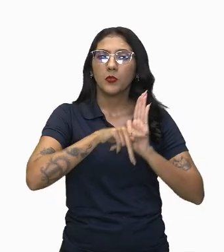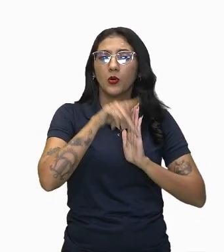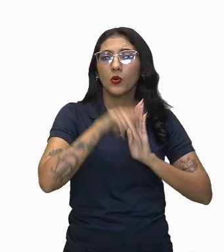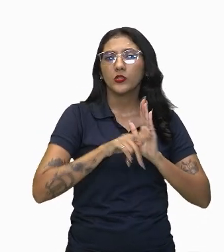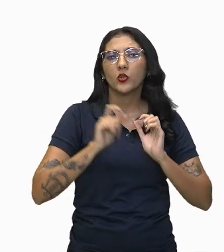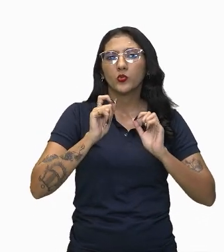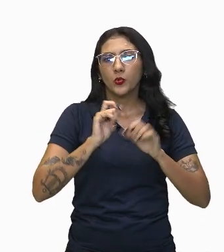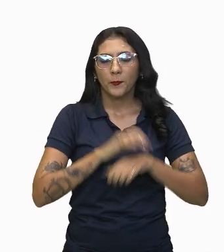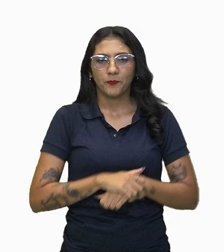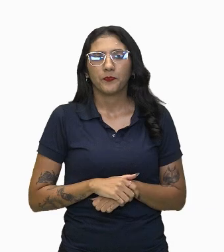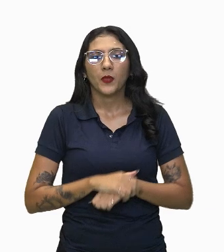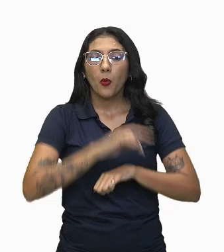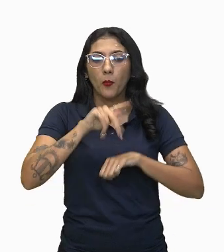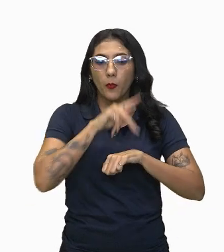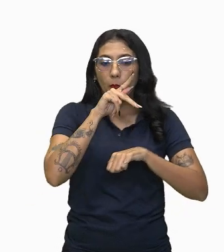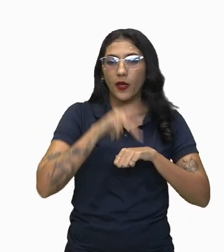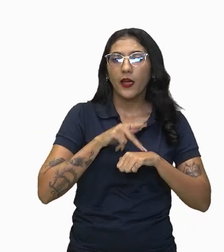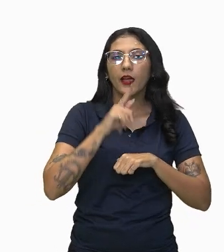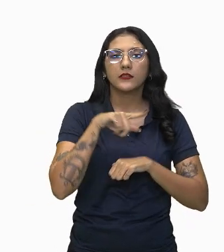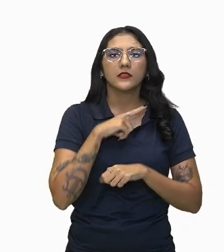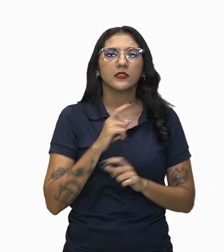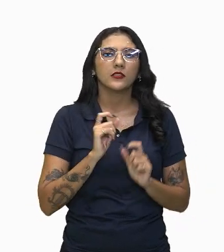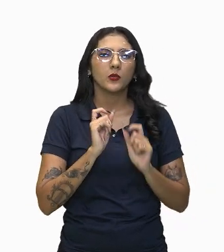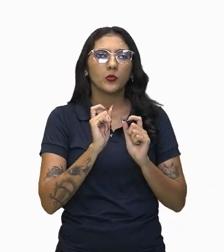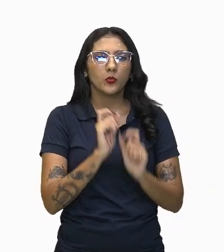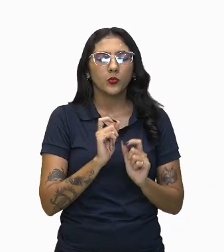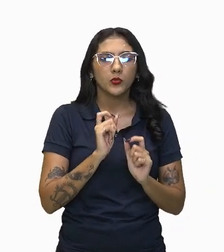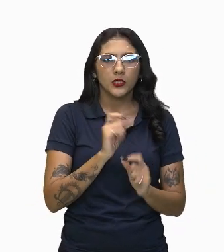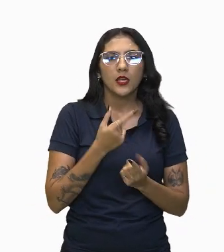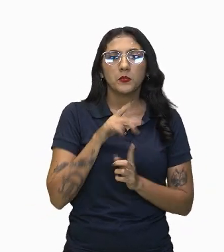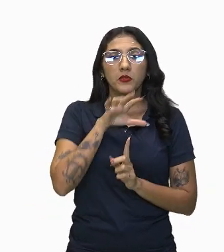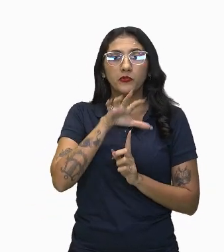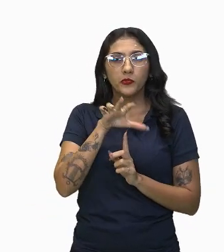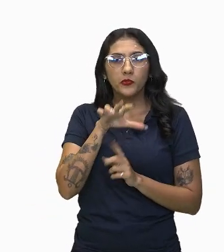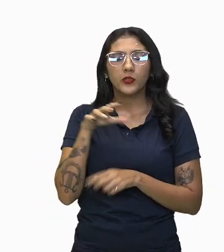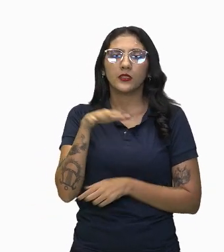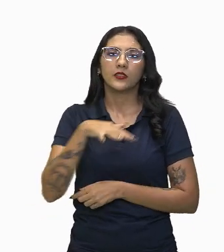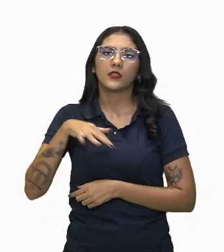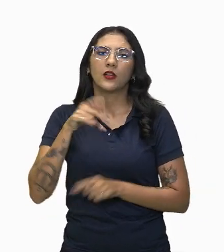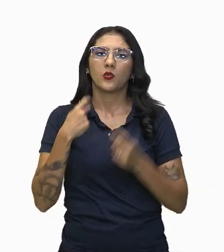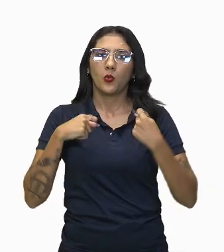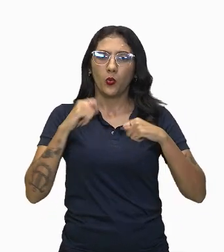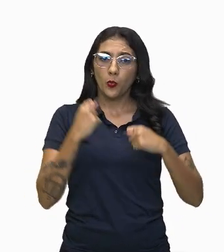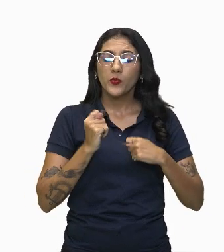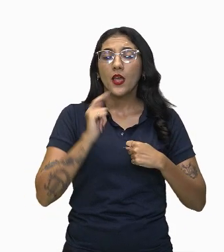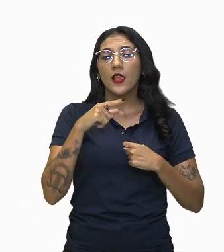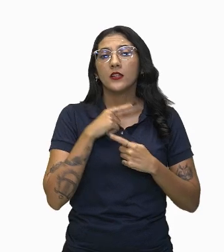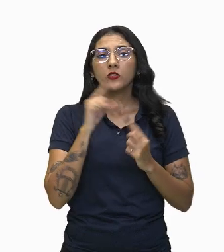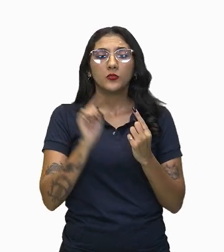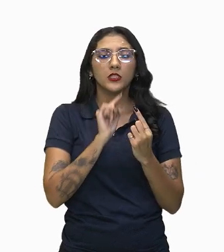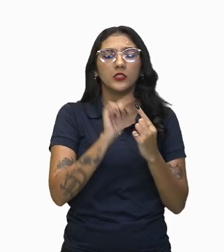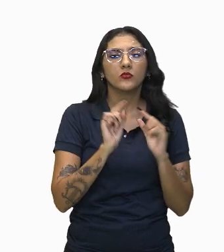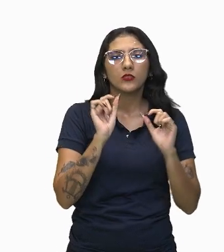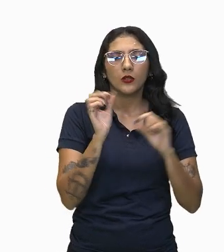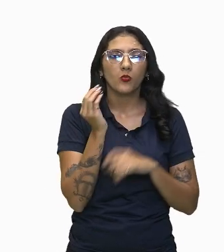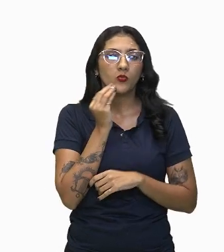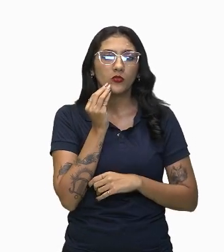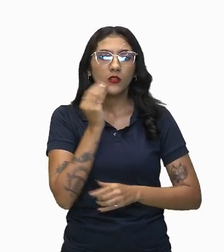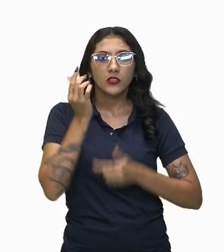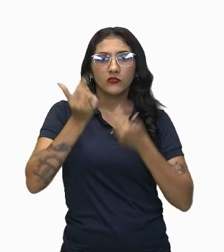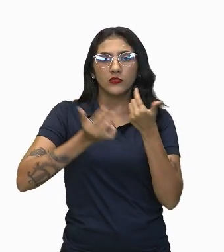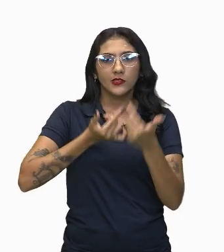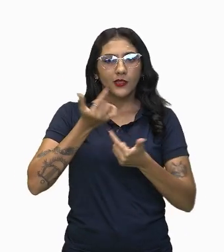Estado como um interventor ativo na economia. E o objetivo era criar empregos